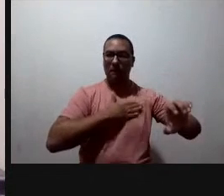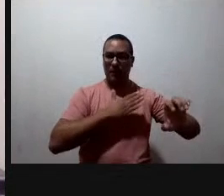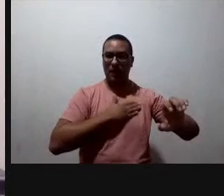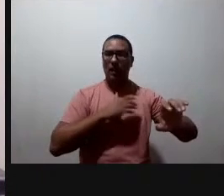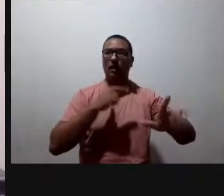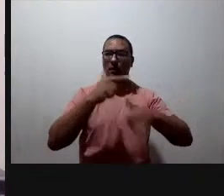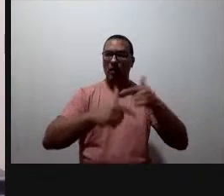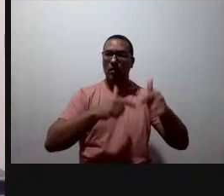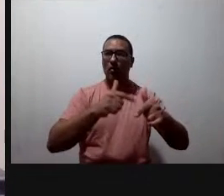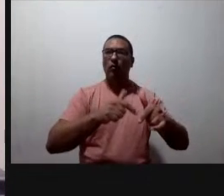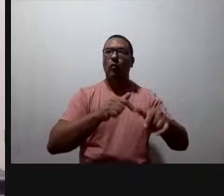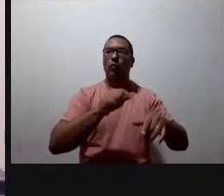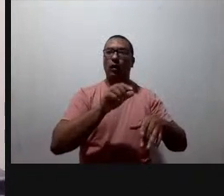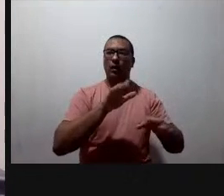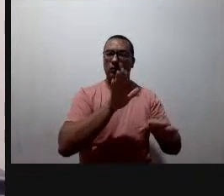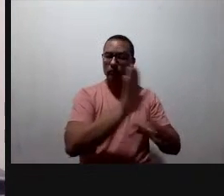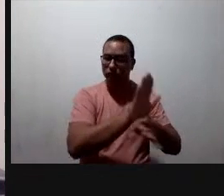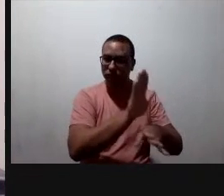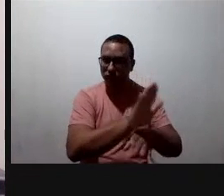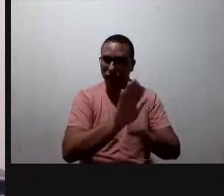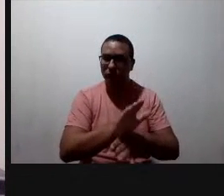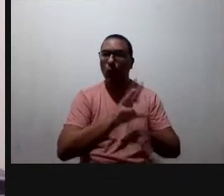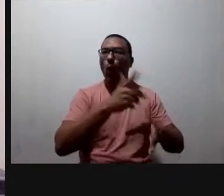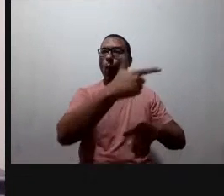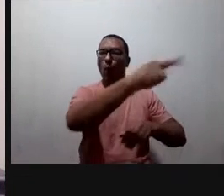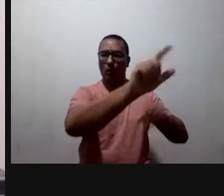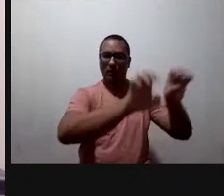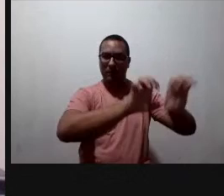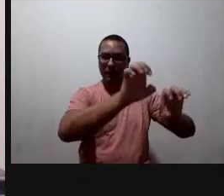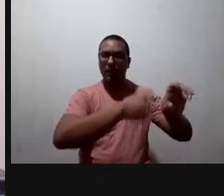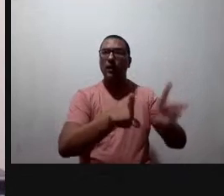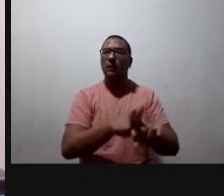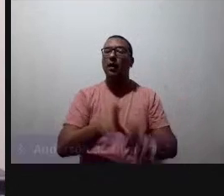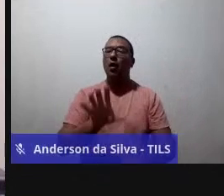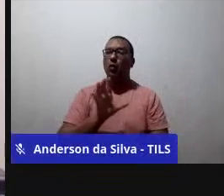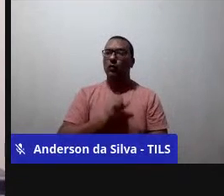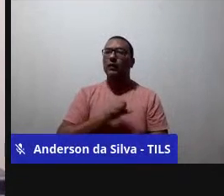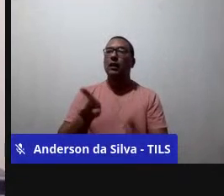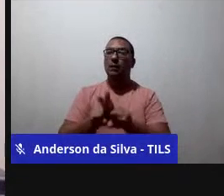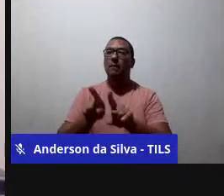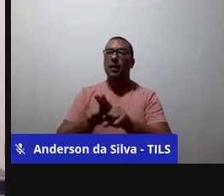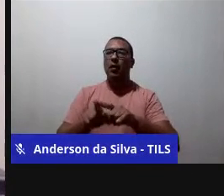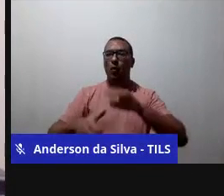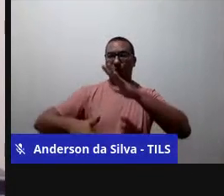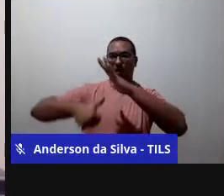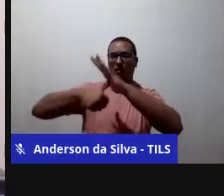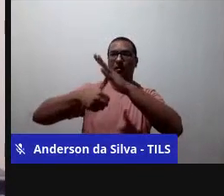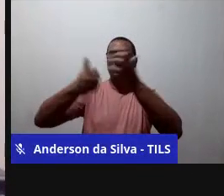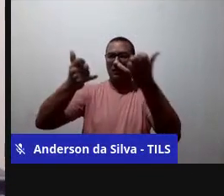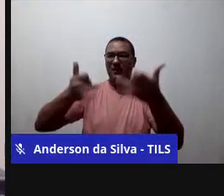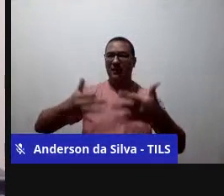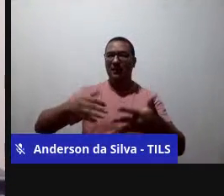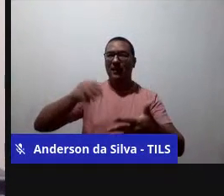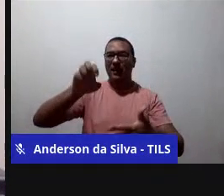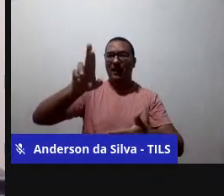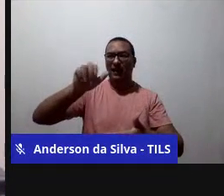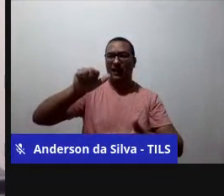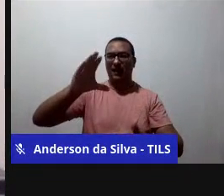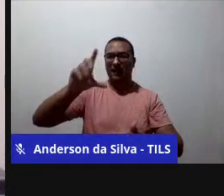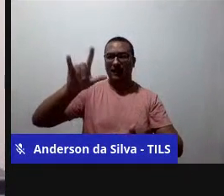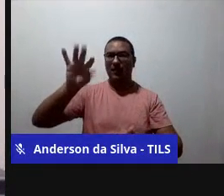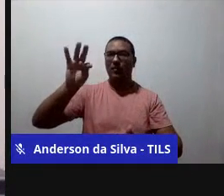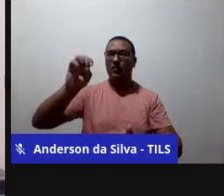da mudança em várias empresas, e gostei muito de ver a fala do reitor quando ele cita o Heráclito, que é um dos meus filósofos